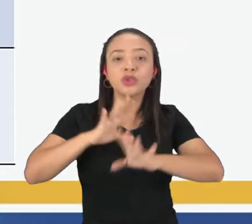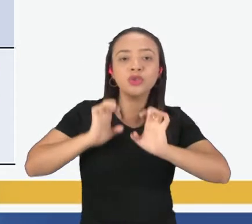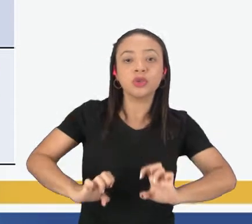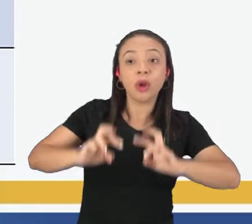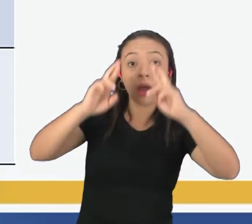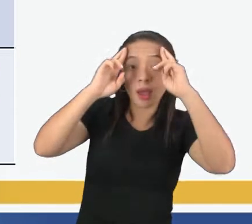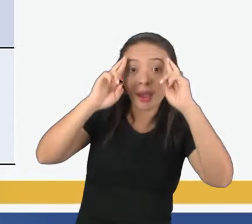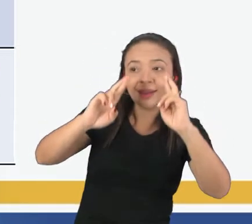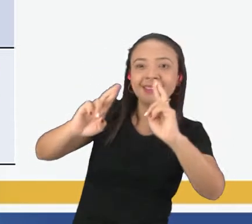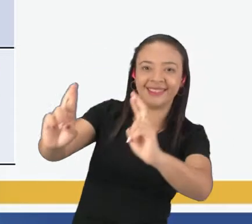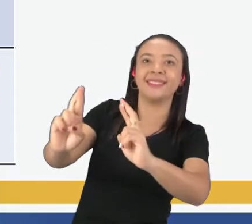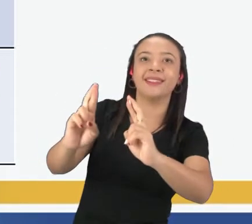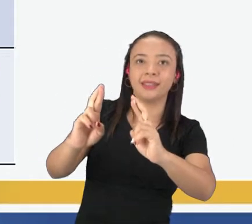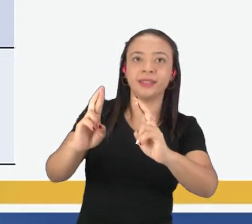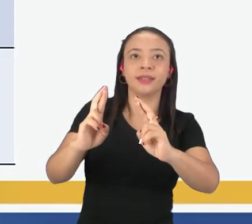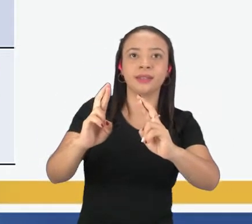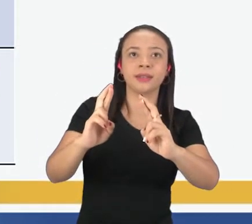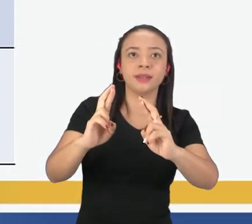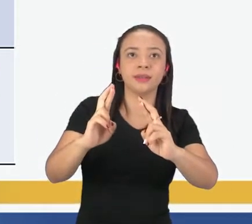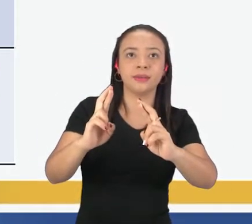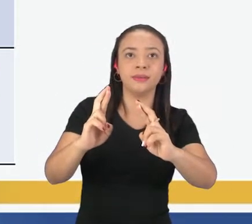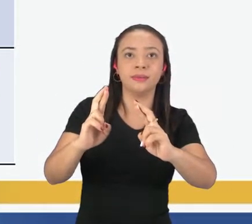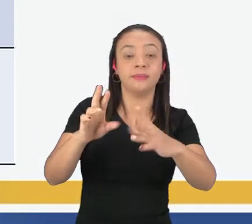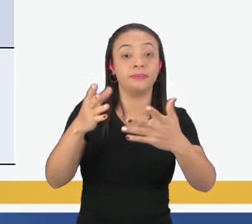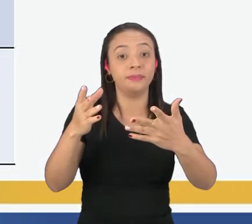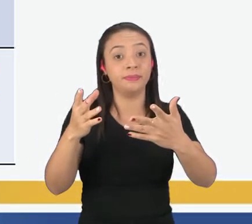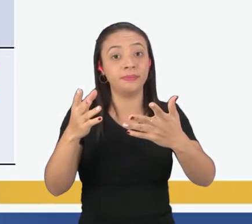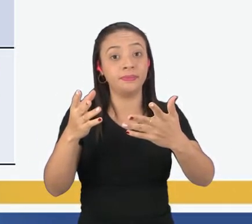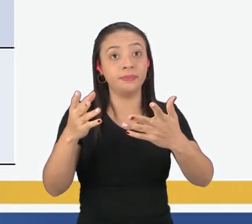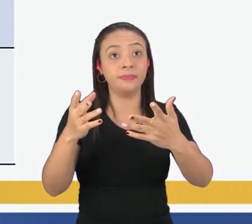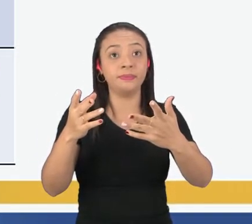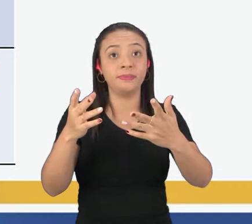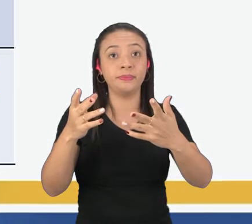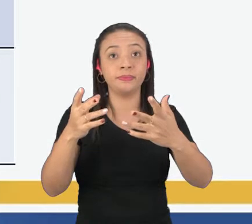a ética fala de respeito ao outro, a